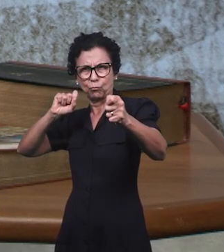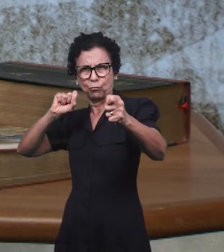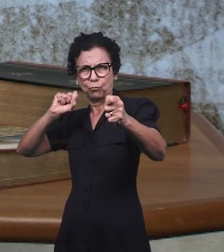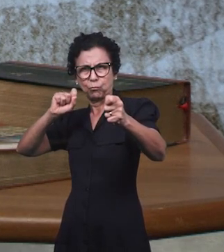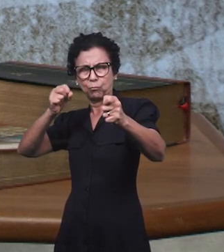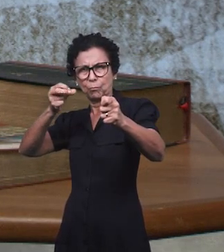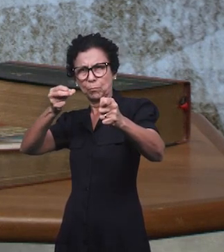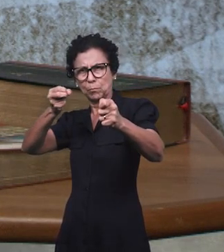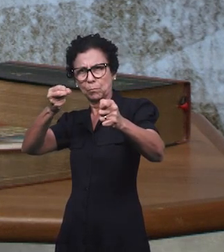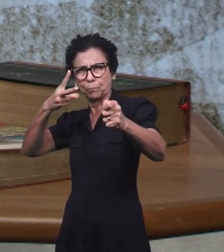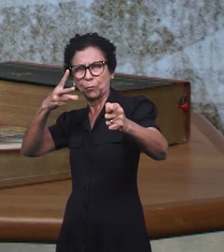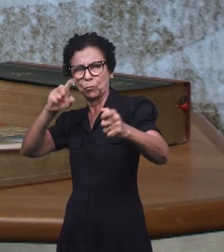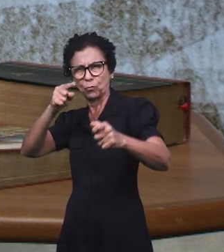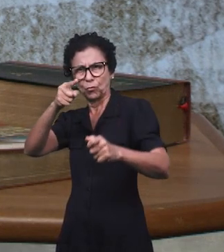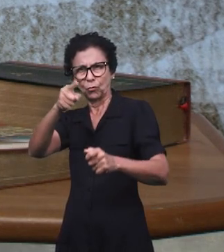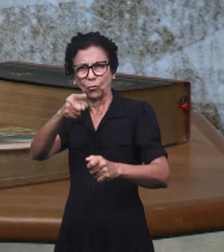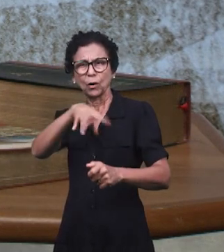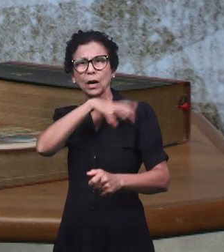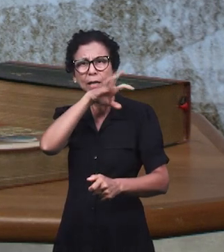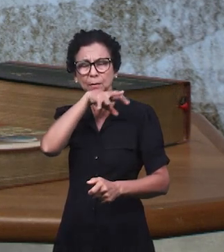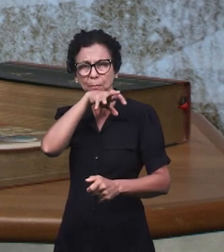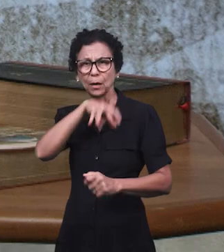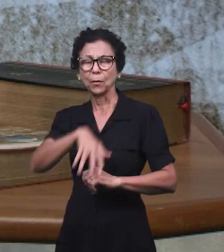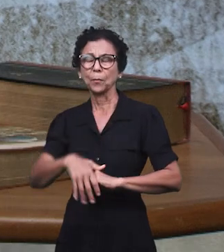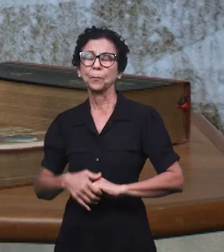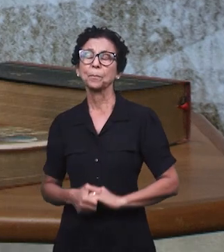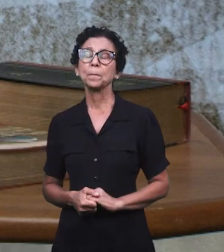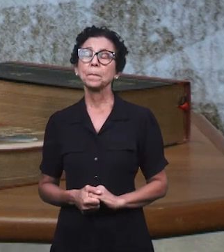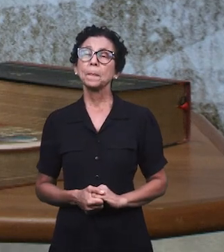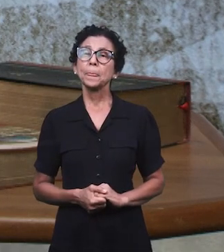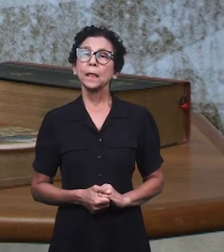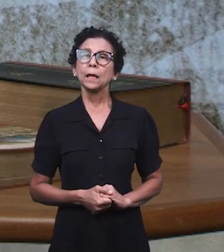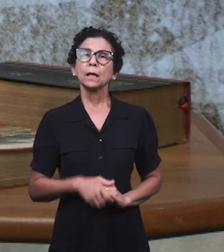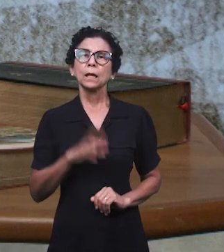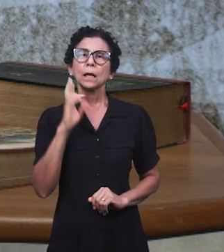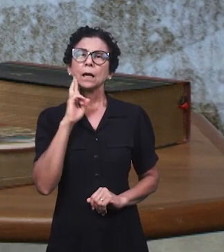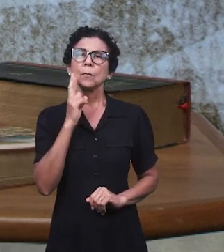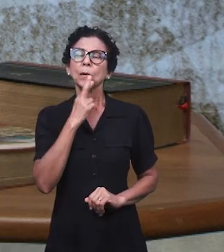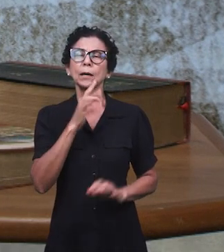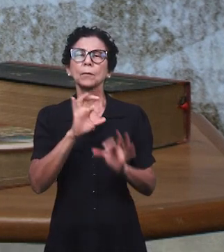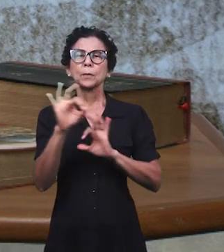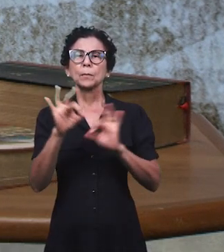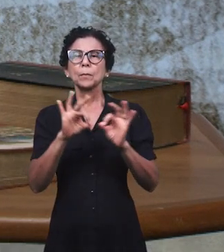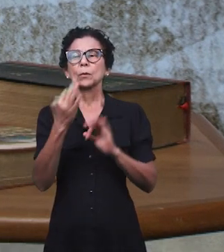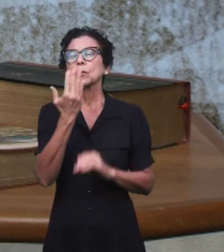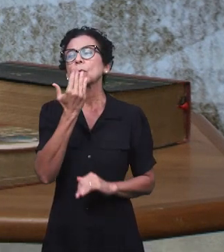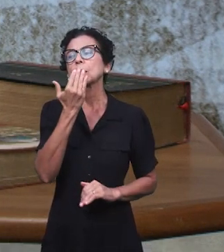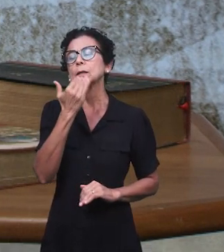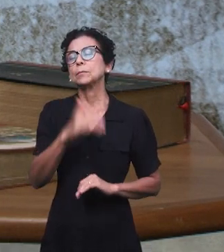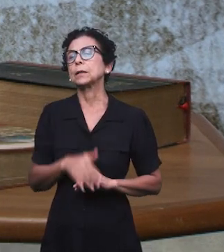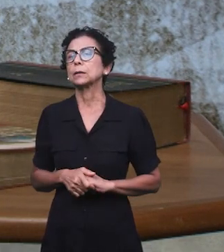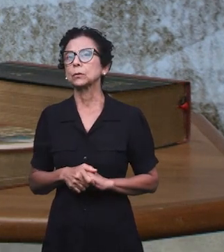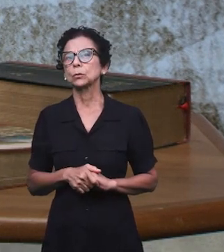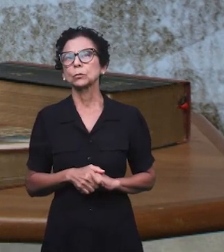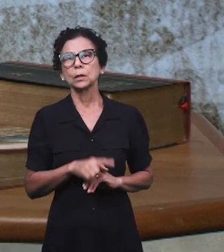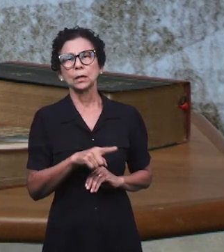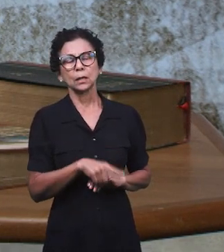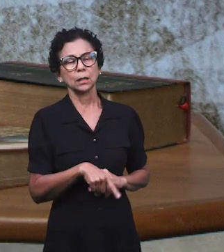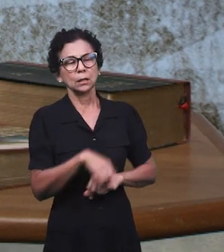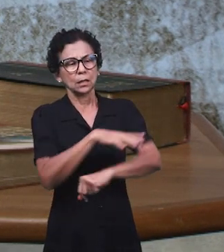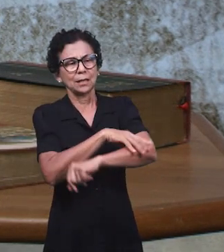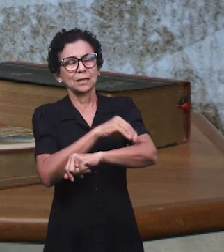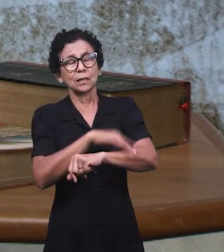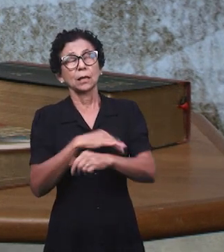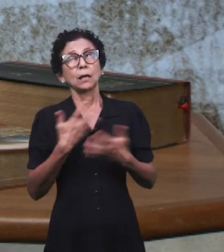guisado. E veio Esaú do campo, estava ele cansado. E disse Esaú a Jacó: